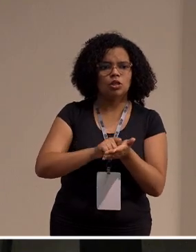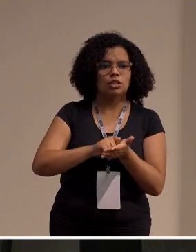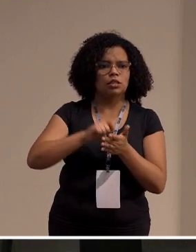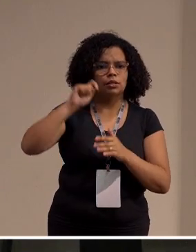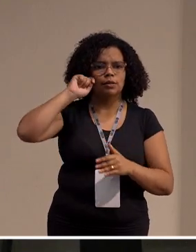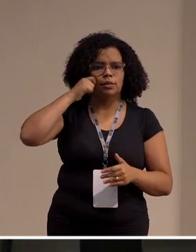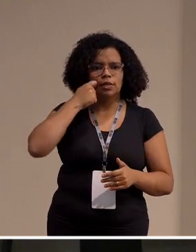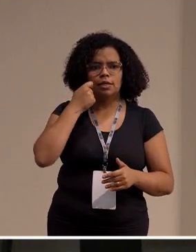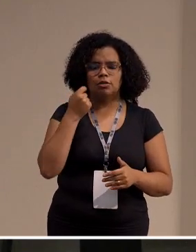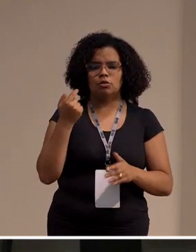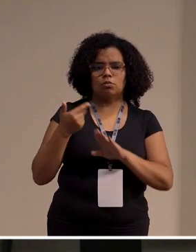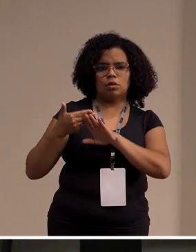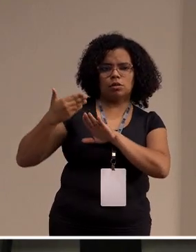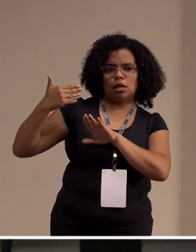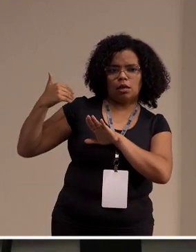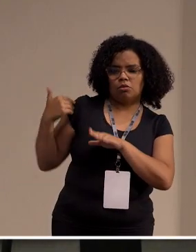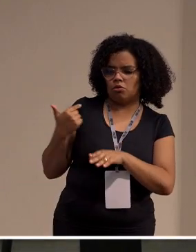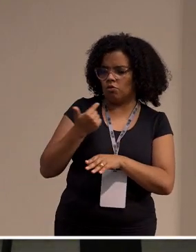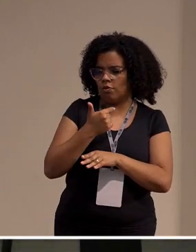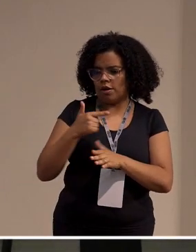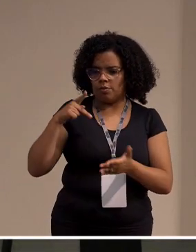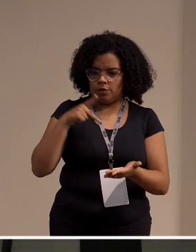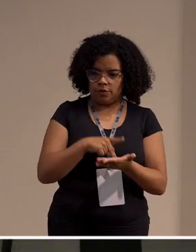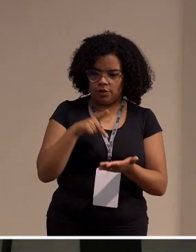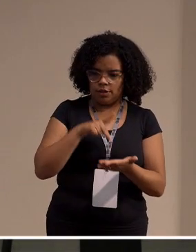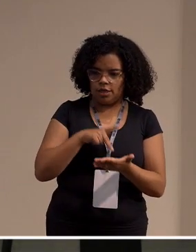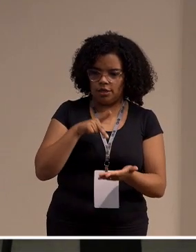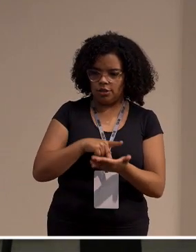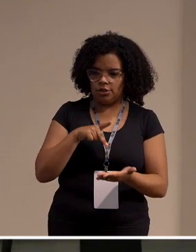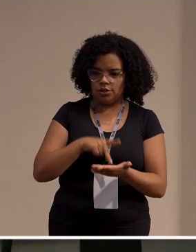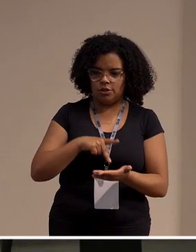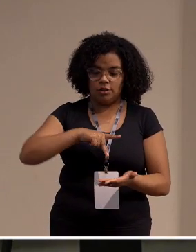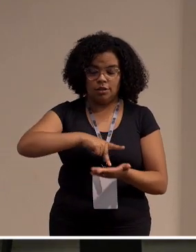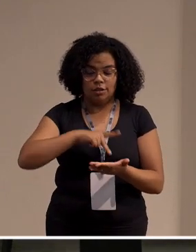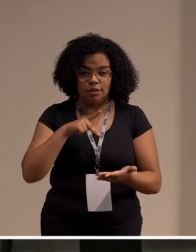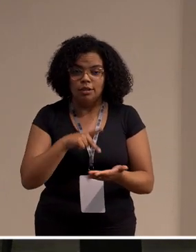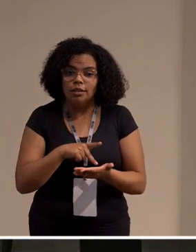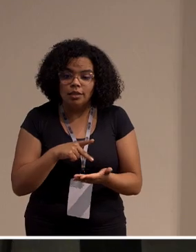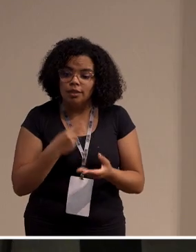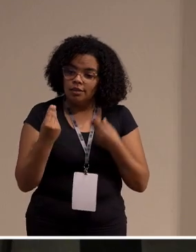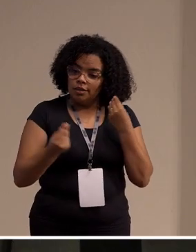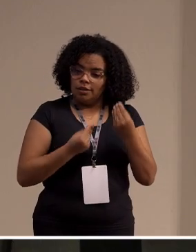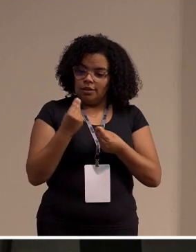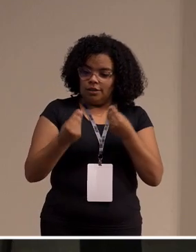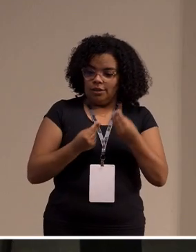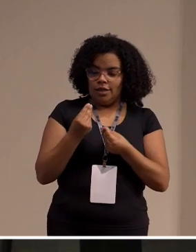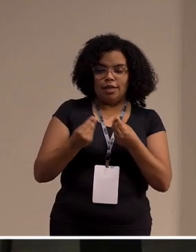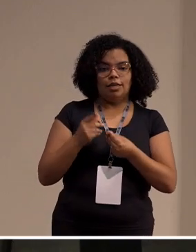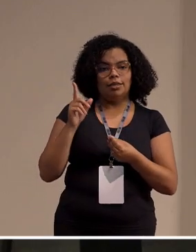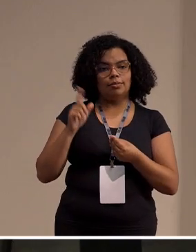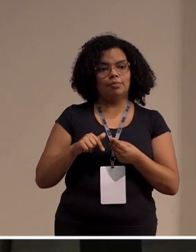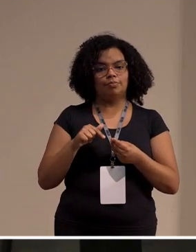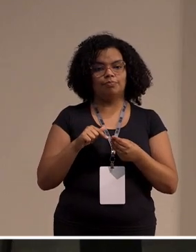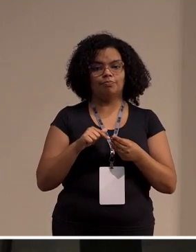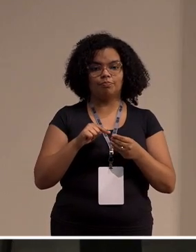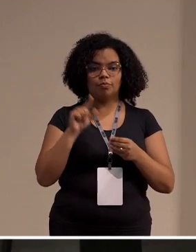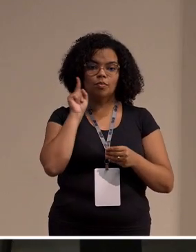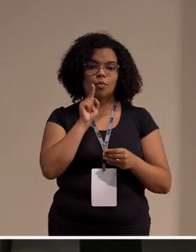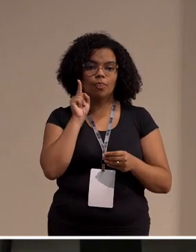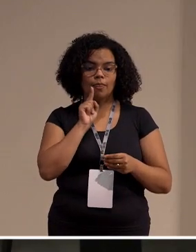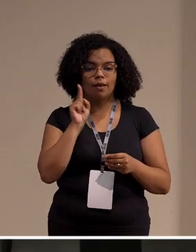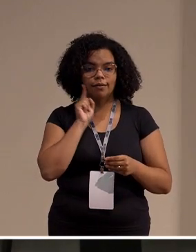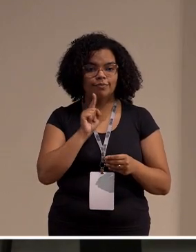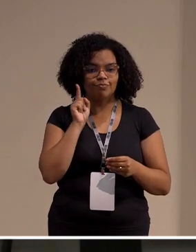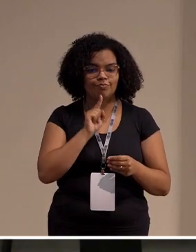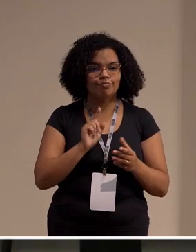uma realidade. E aí, eu queria que você falasse um pouco como é que é esse cenário nos Estados Unidos. E eu imagino